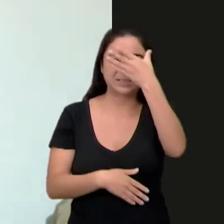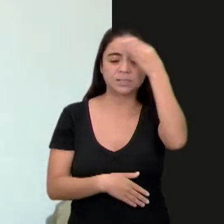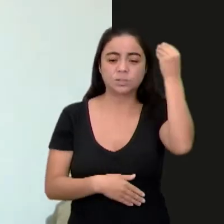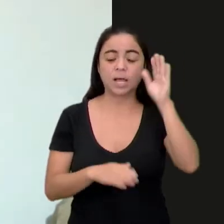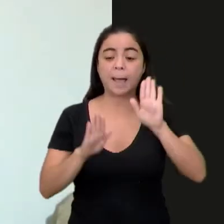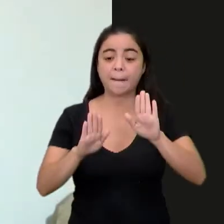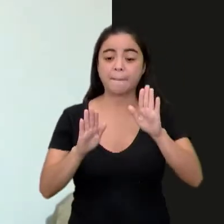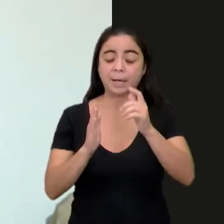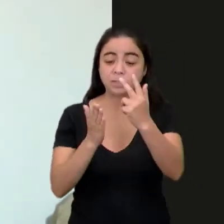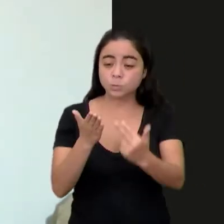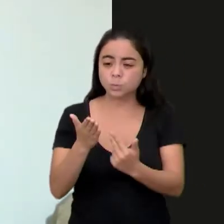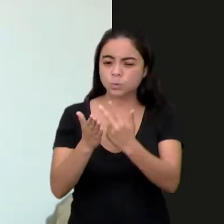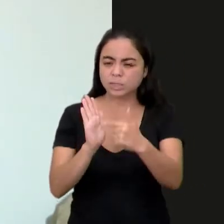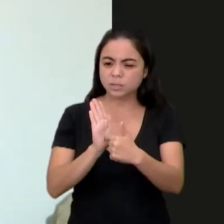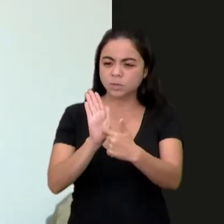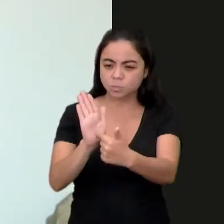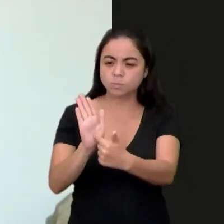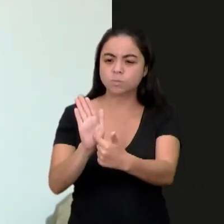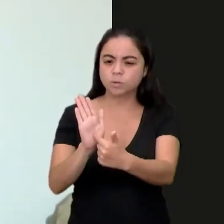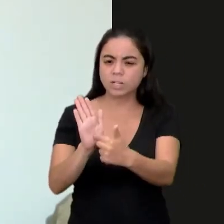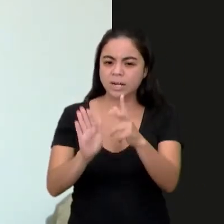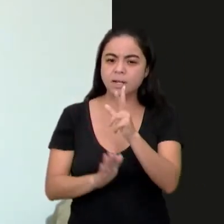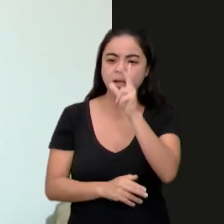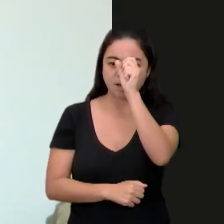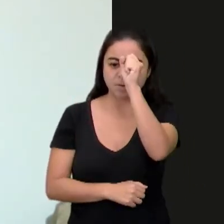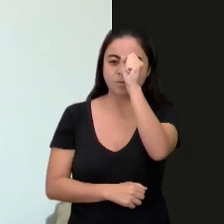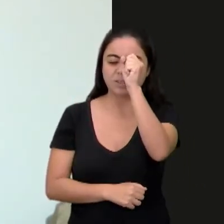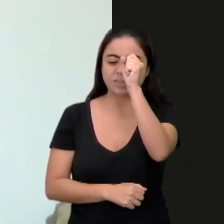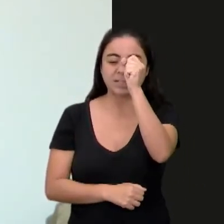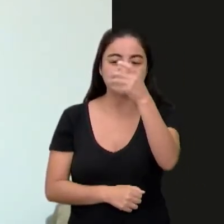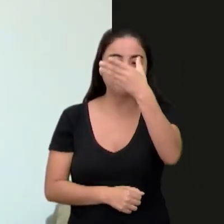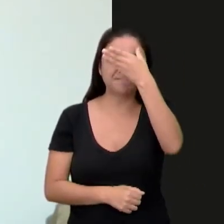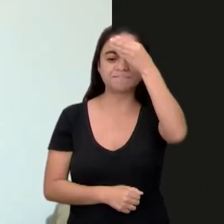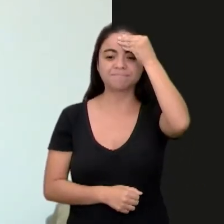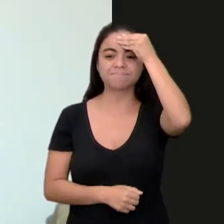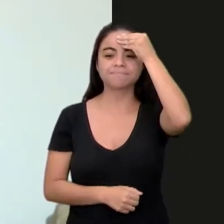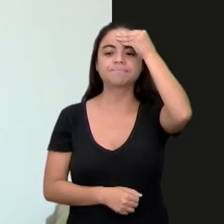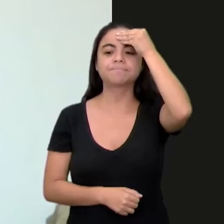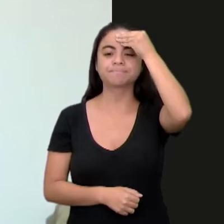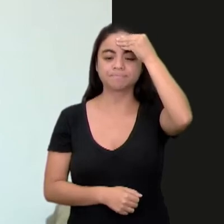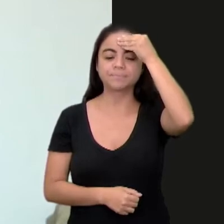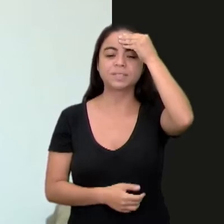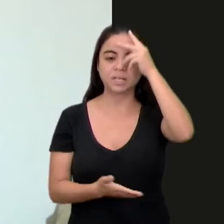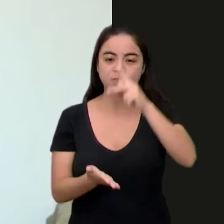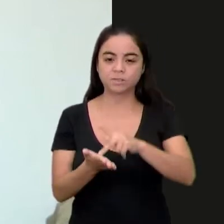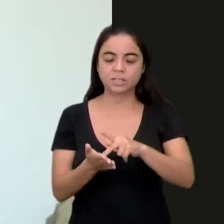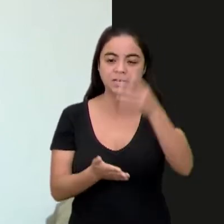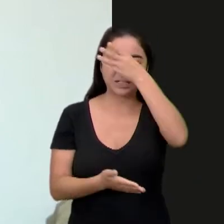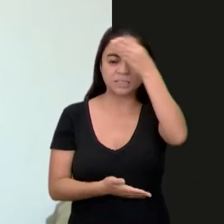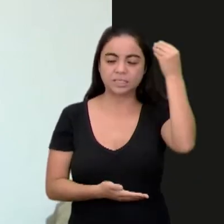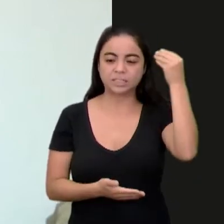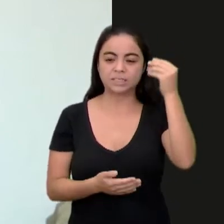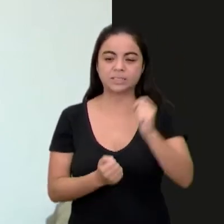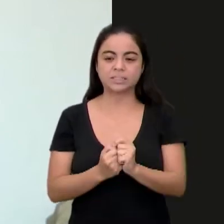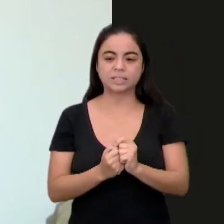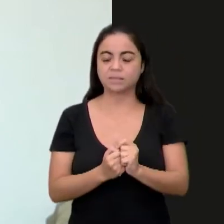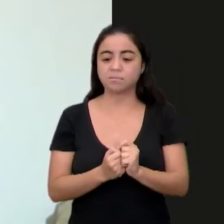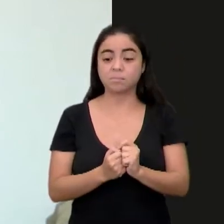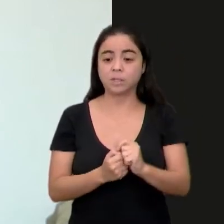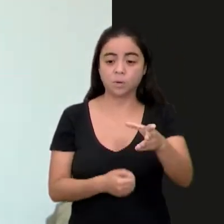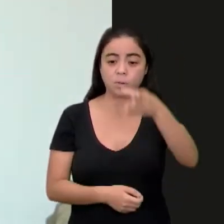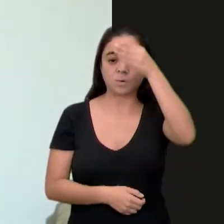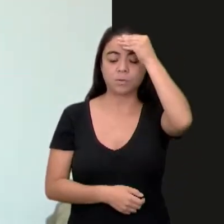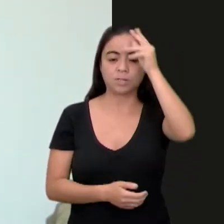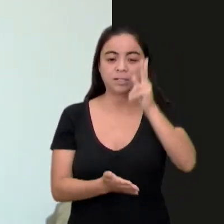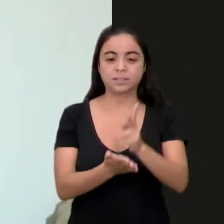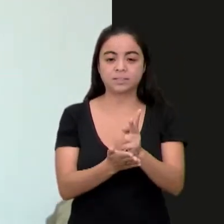ela ajuda a tornar isso mais inesquecível, mais profundo, fica mais lembrado, né.